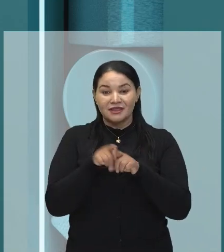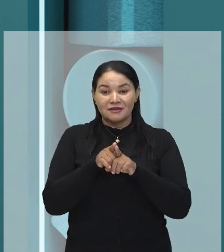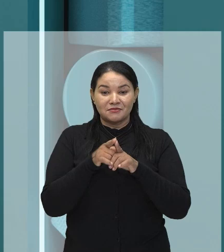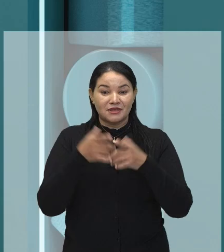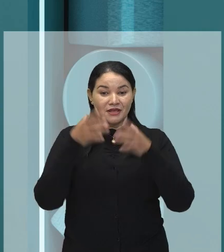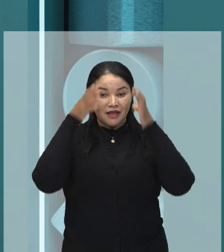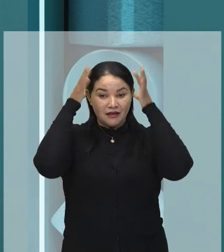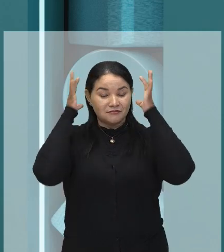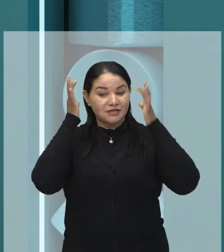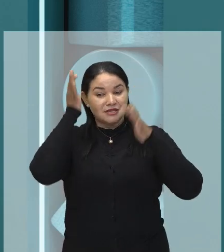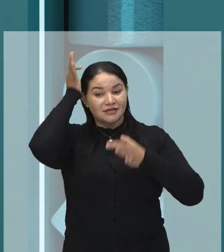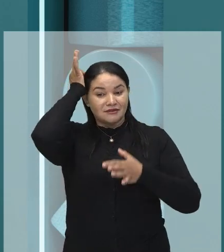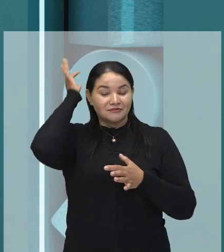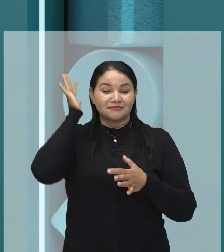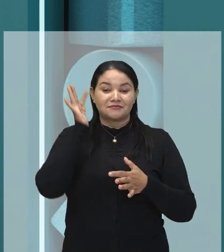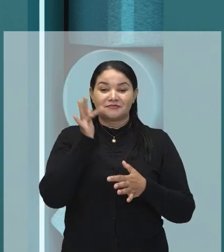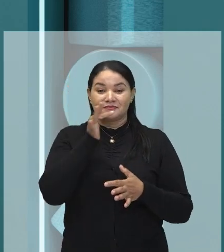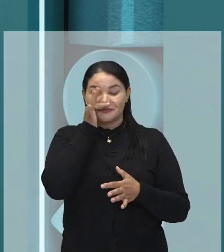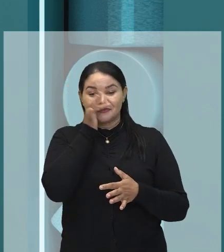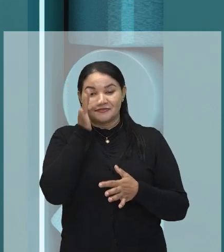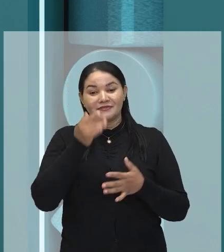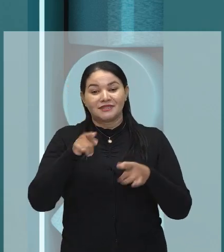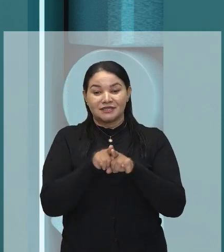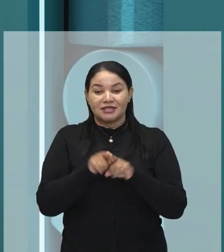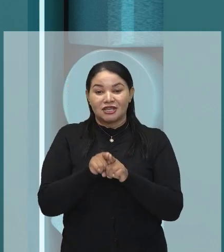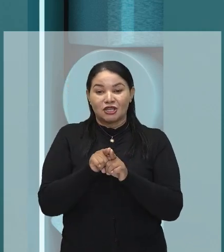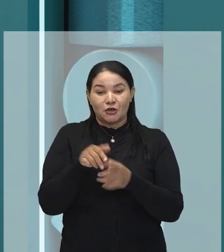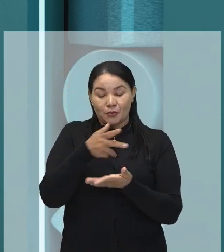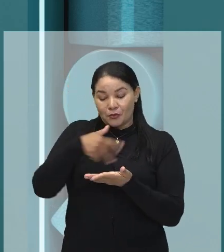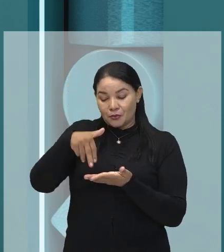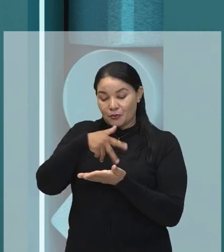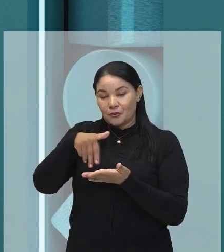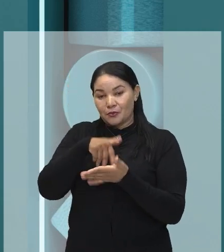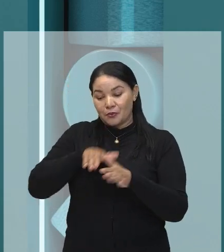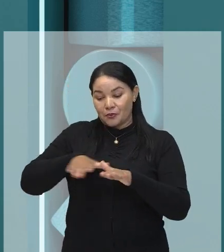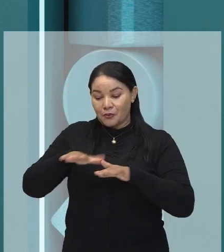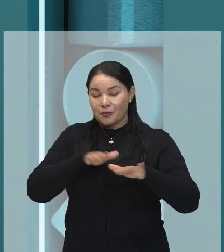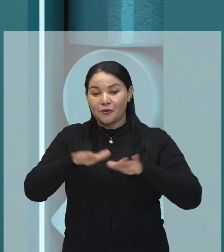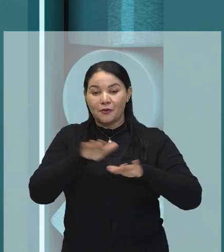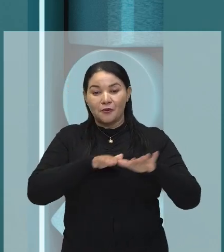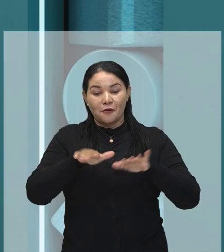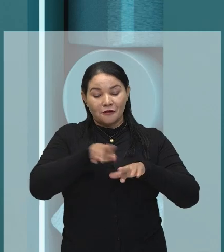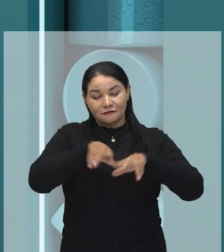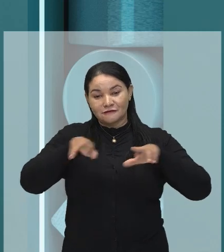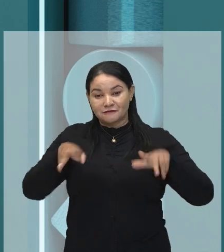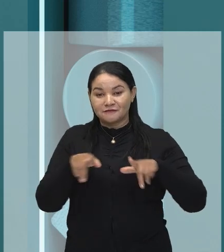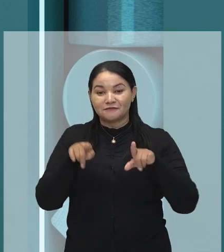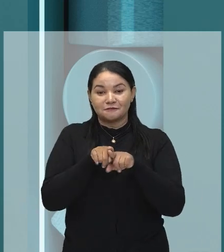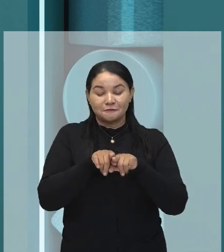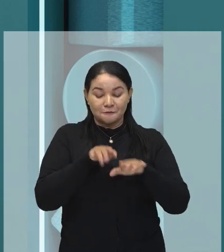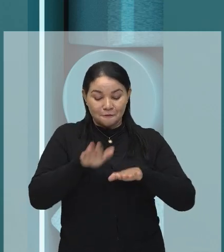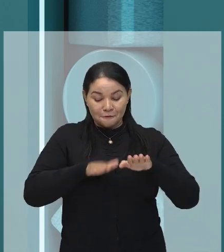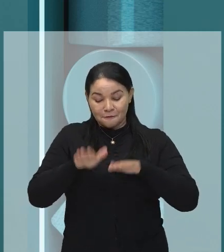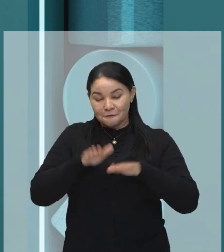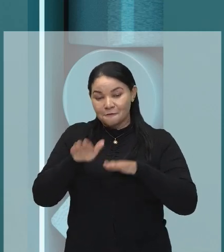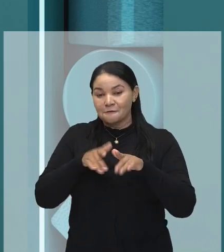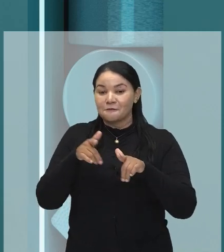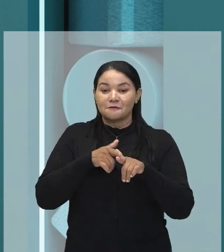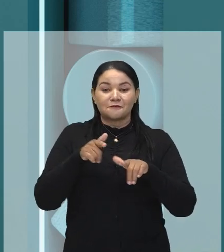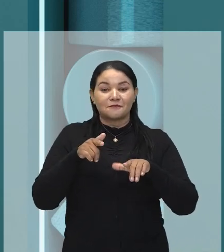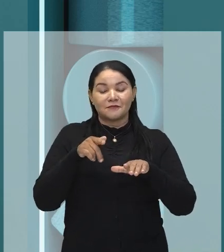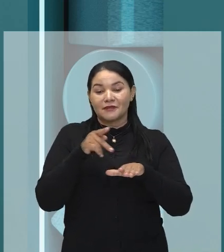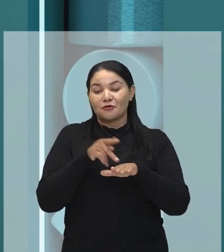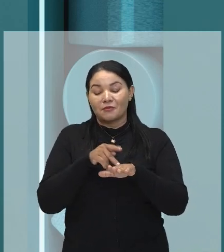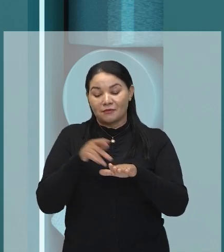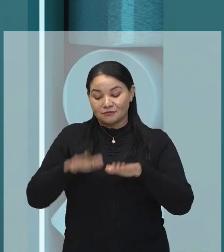com adereços. O Siriri é dançado com passos diversos, incluindo principalmente batidas de pés e mãos. Os